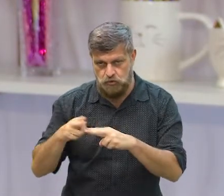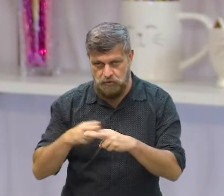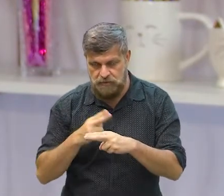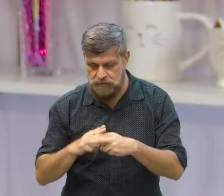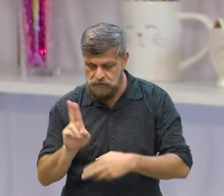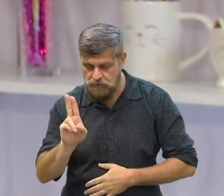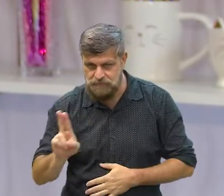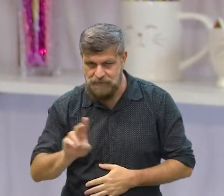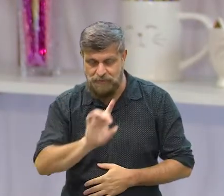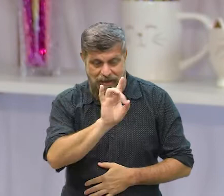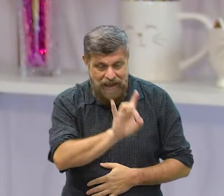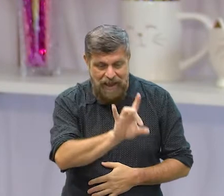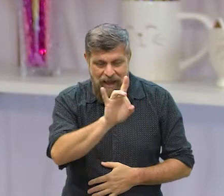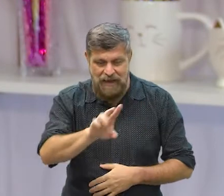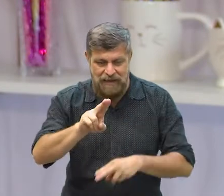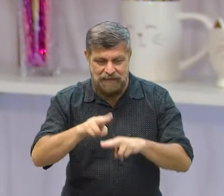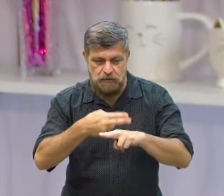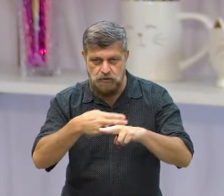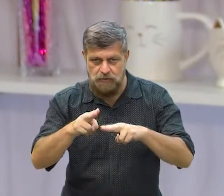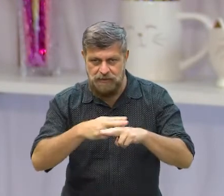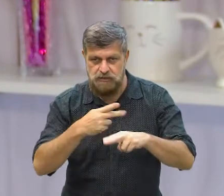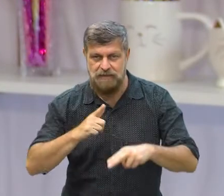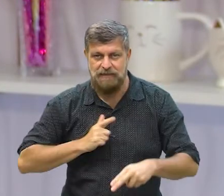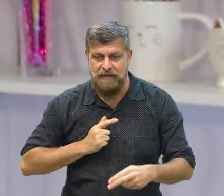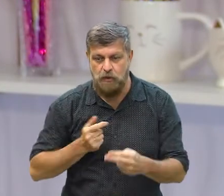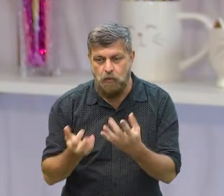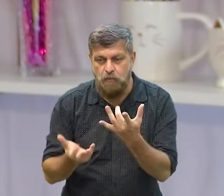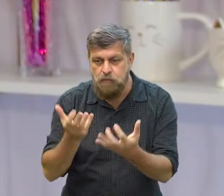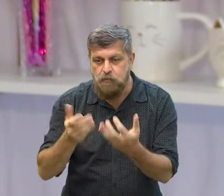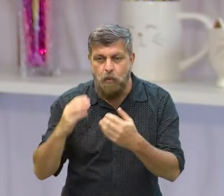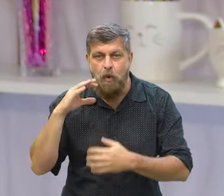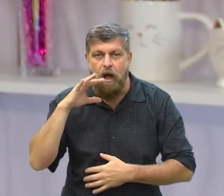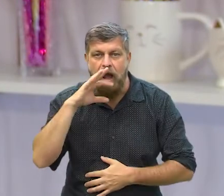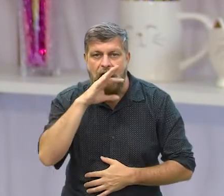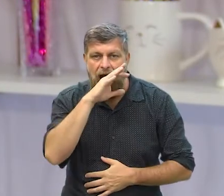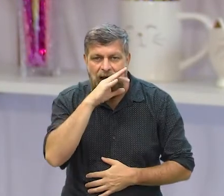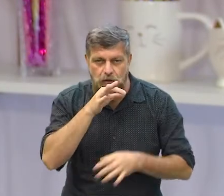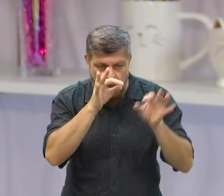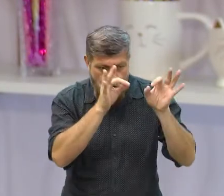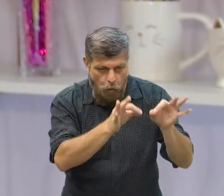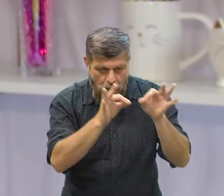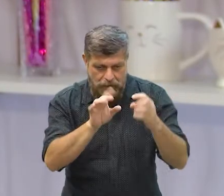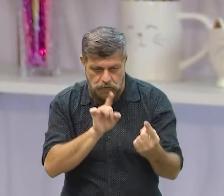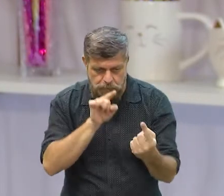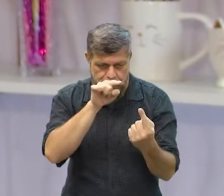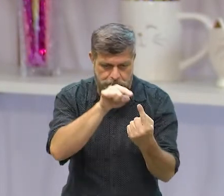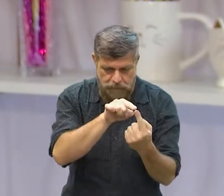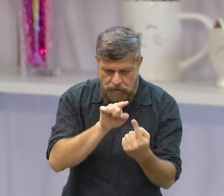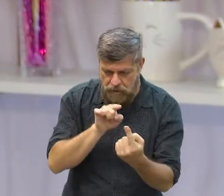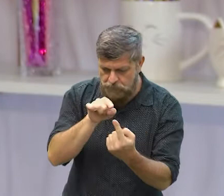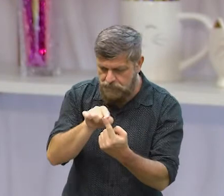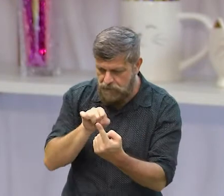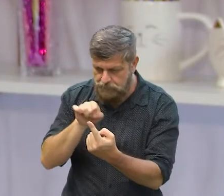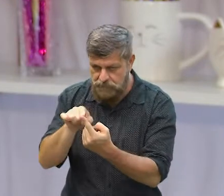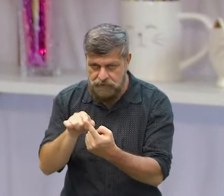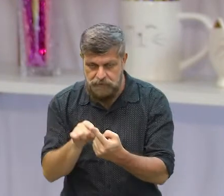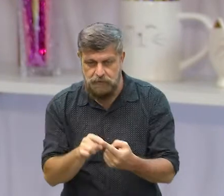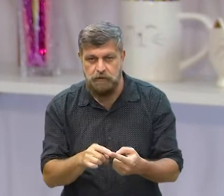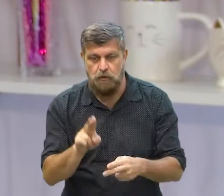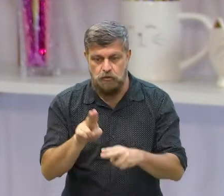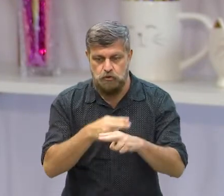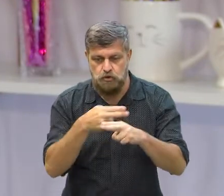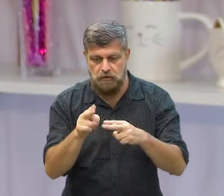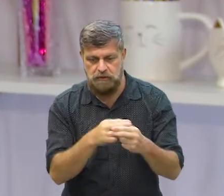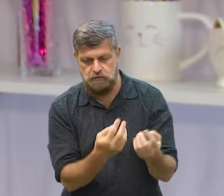porque cada chocolate tem uma temperatura correta para trabalho. Né? Certo. E aí tem que obedecer, vai ter que aquecer esse chocolate